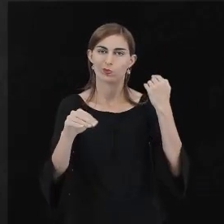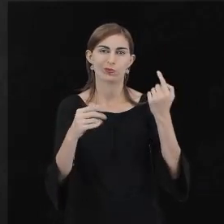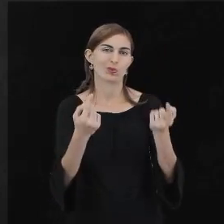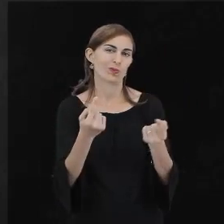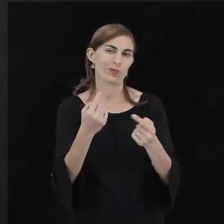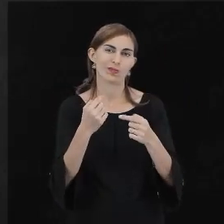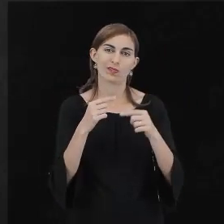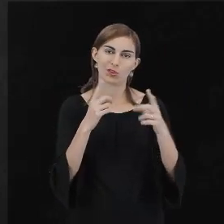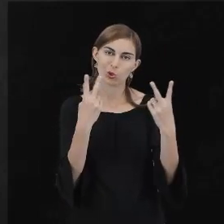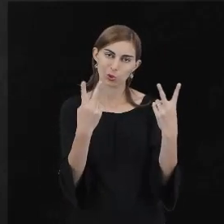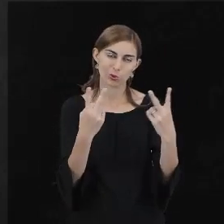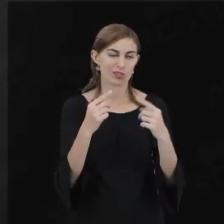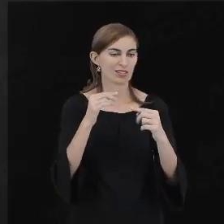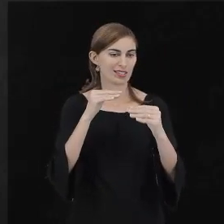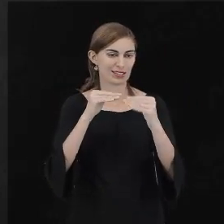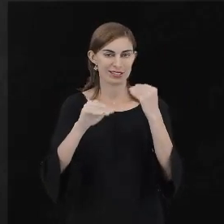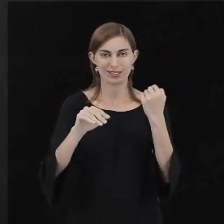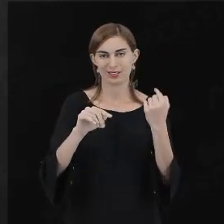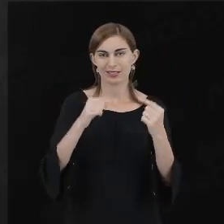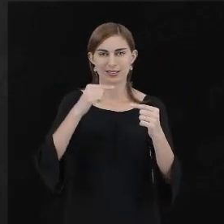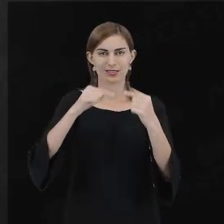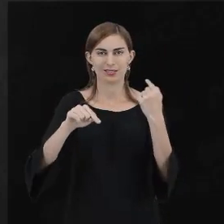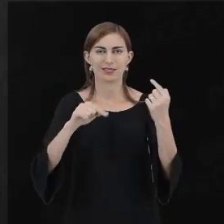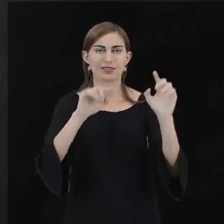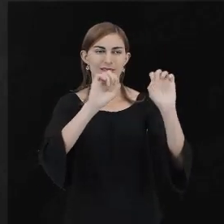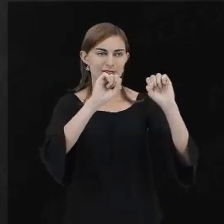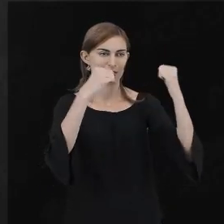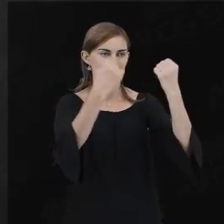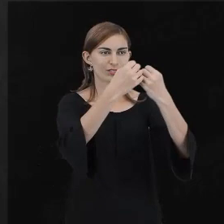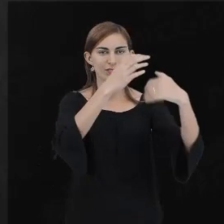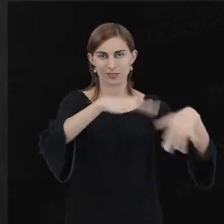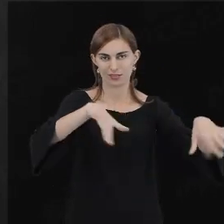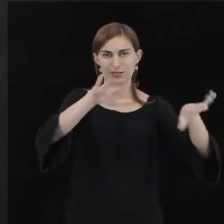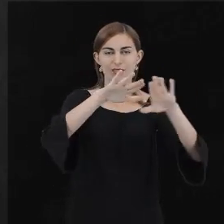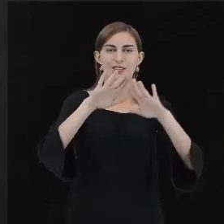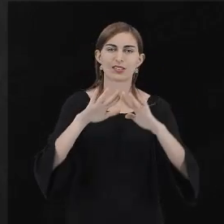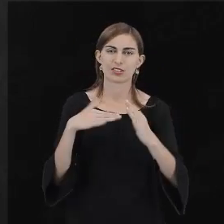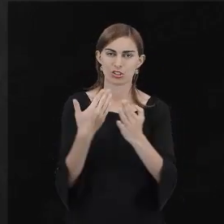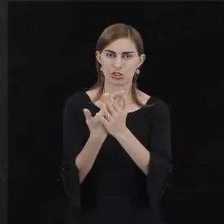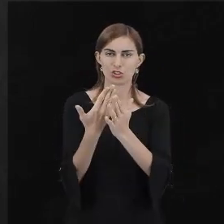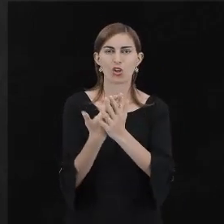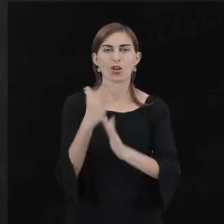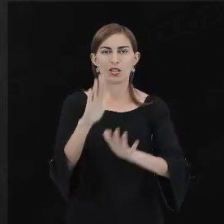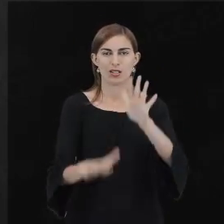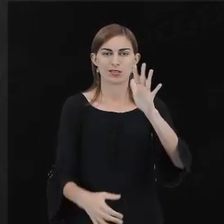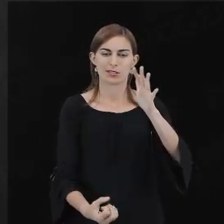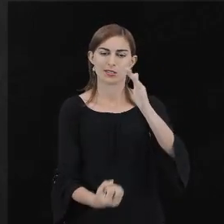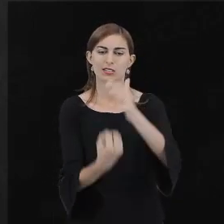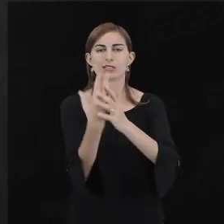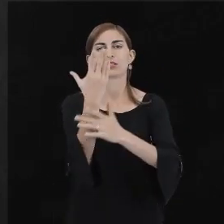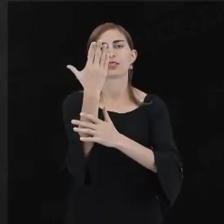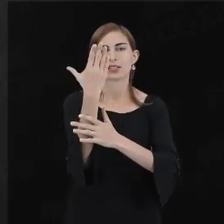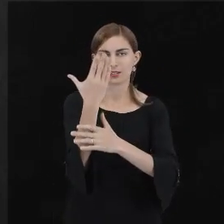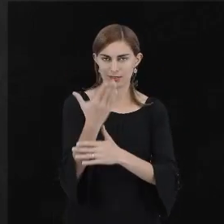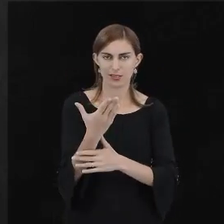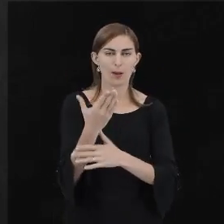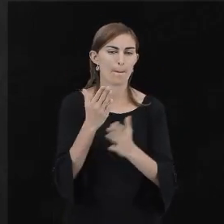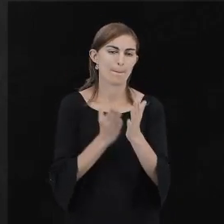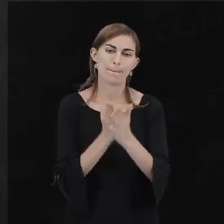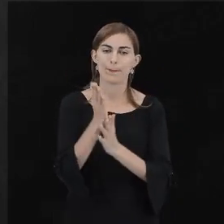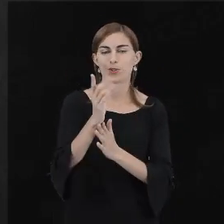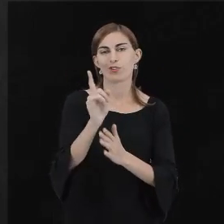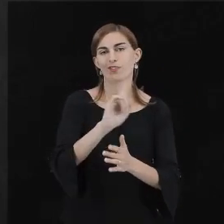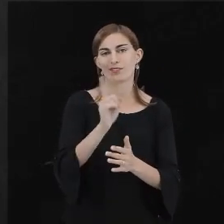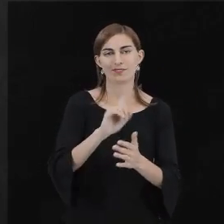são dois eixos, desigualdade social e desigualdades escolares, que muitas vezes criam essa situação de não aprovação